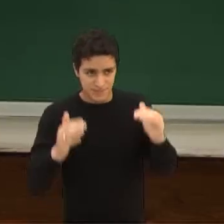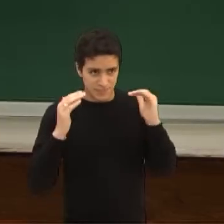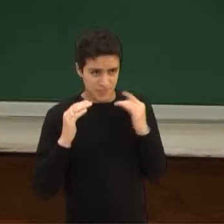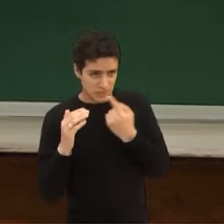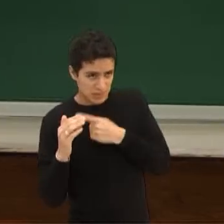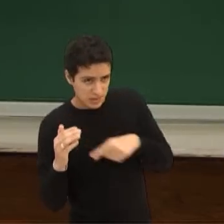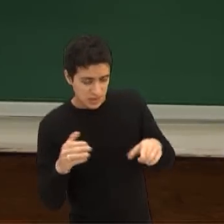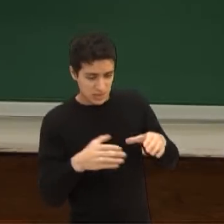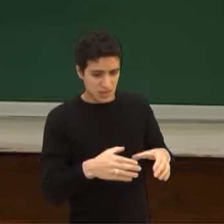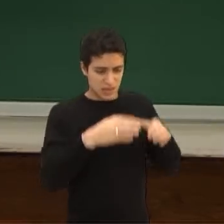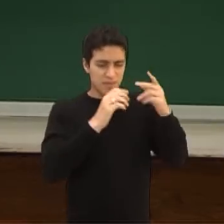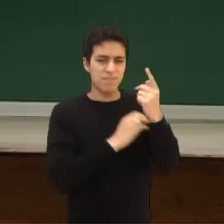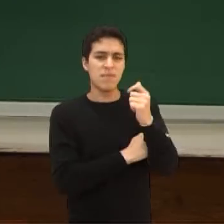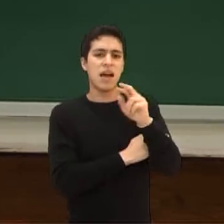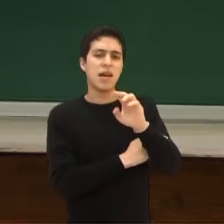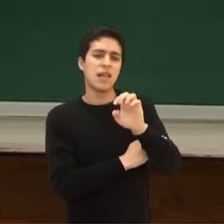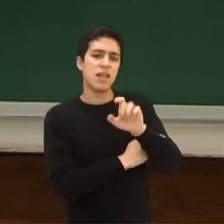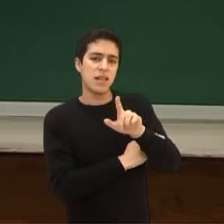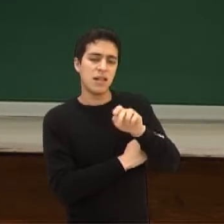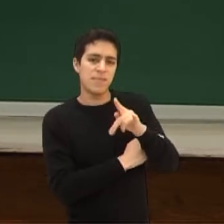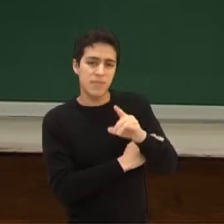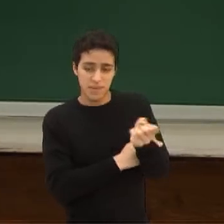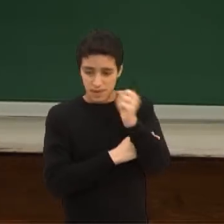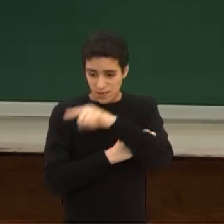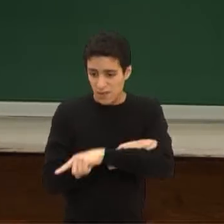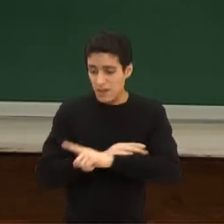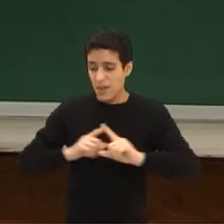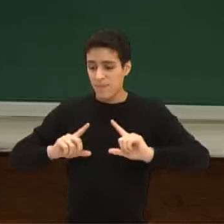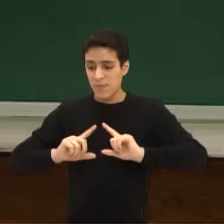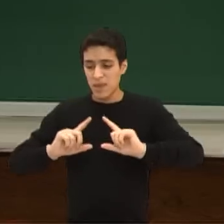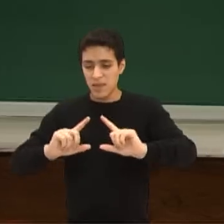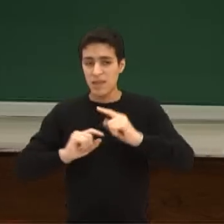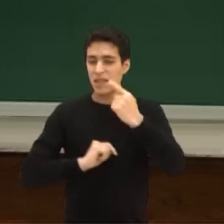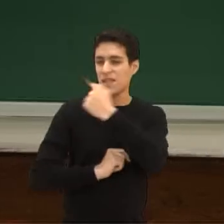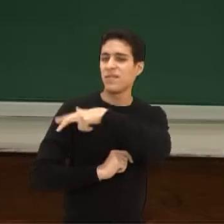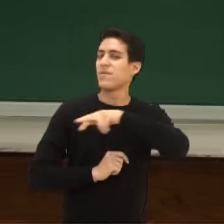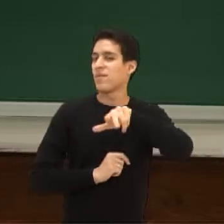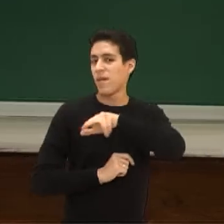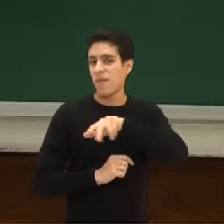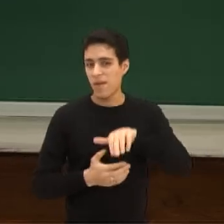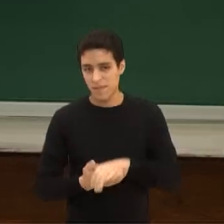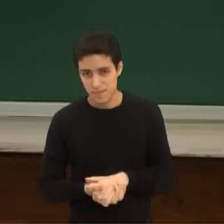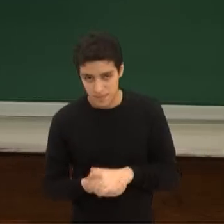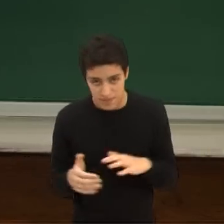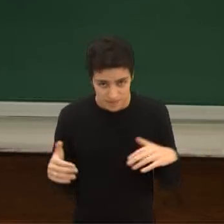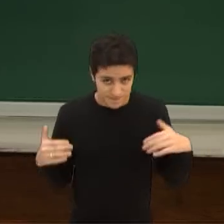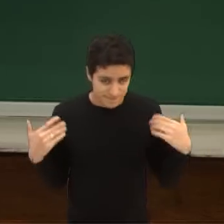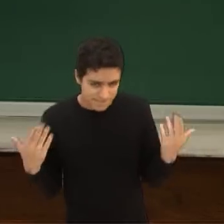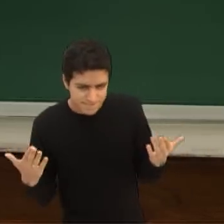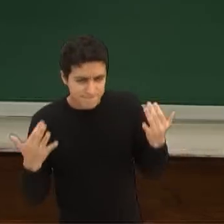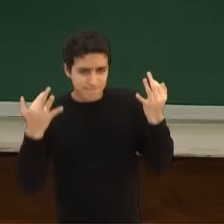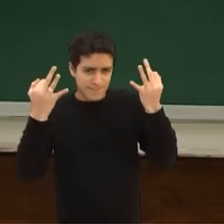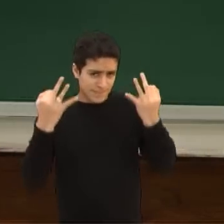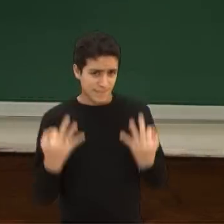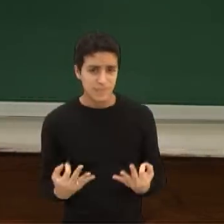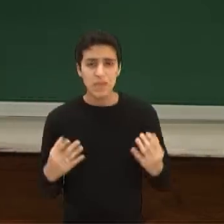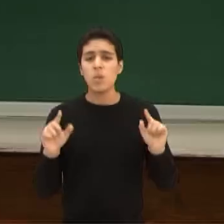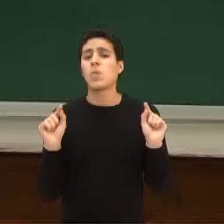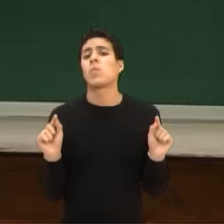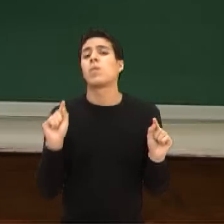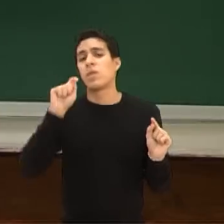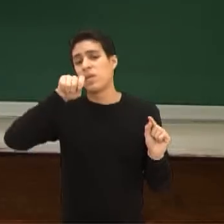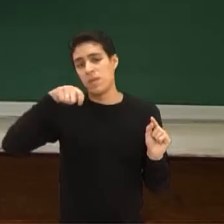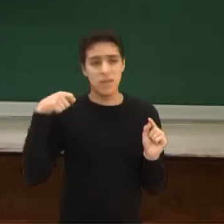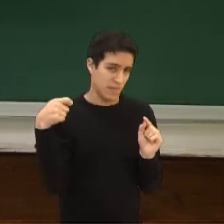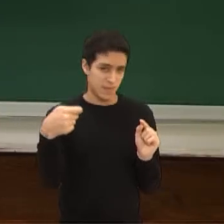cilindro, paralelepípedo e pirâmide. Isso daqui não é um paralelepípedo. Então, a alternativa correta